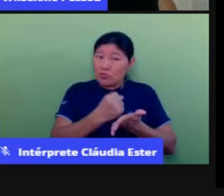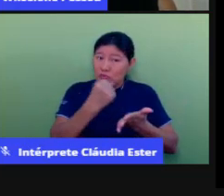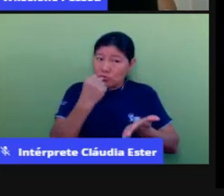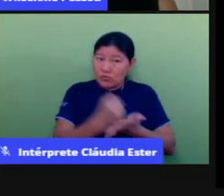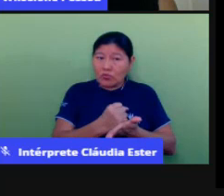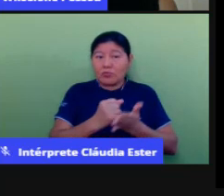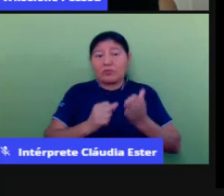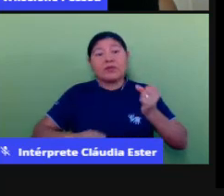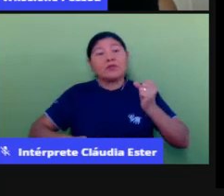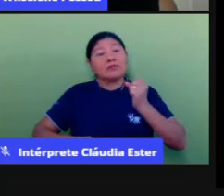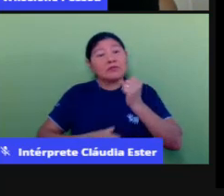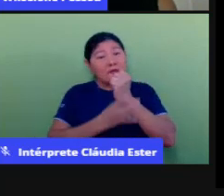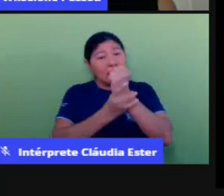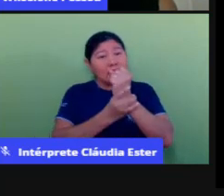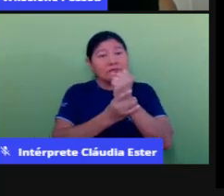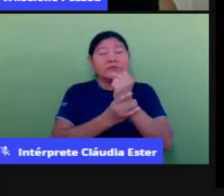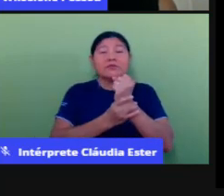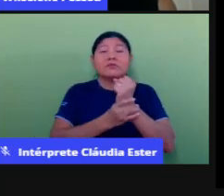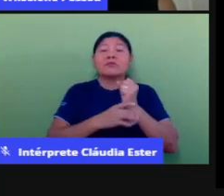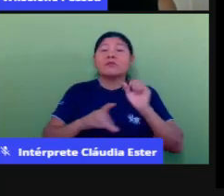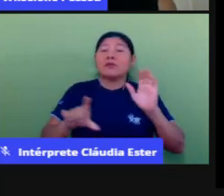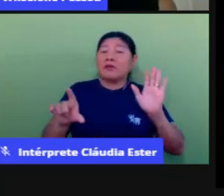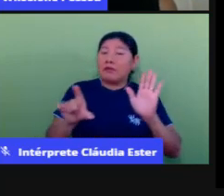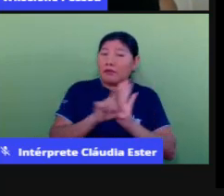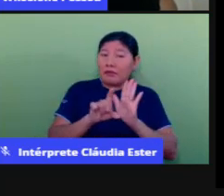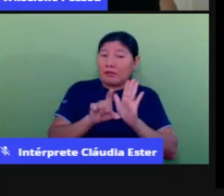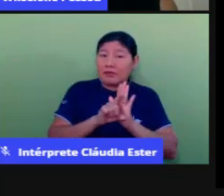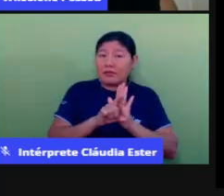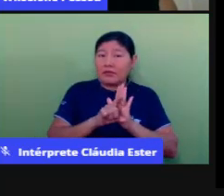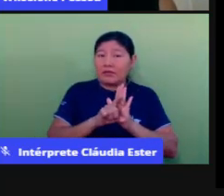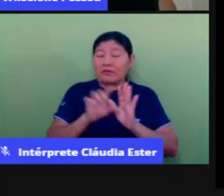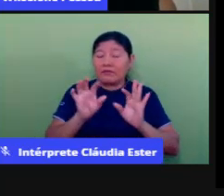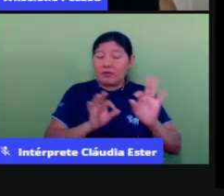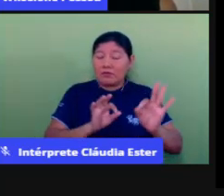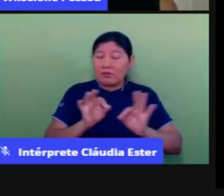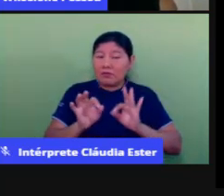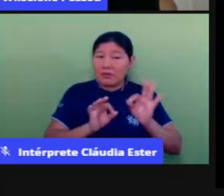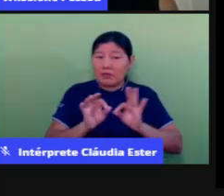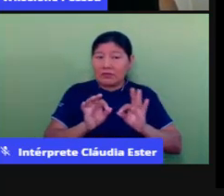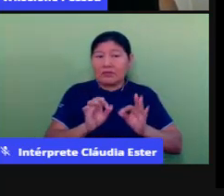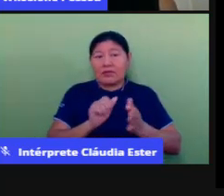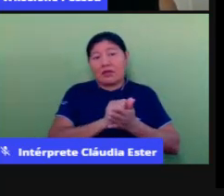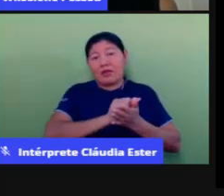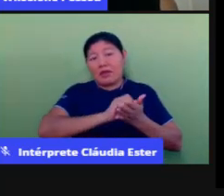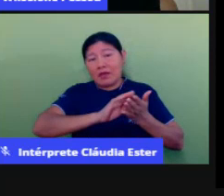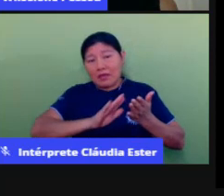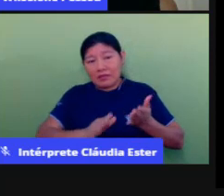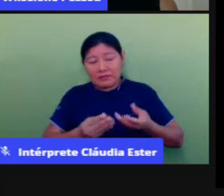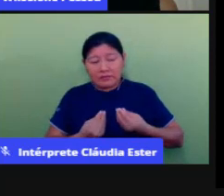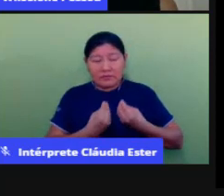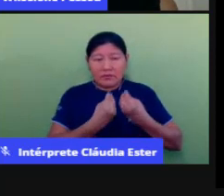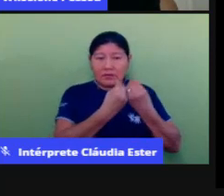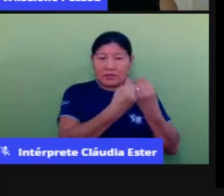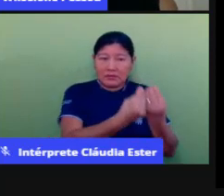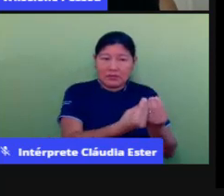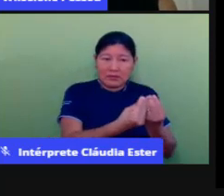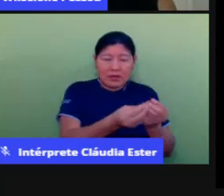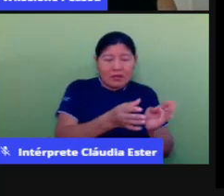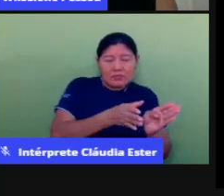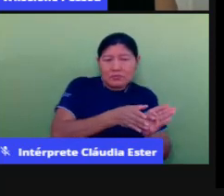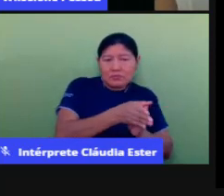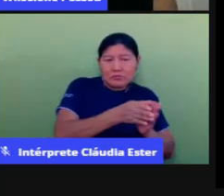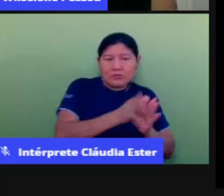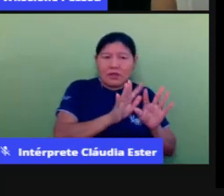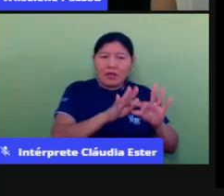as instituições escolares deveriam elaborar orientações e sugestões aos pais ou responsáveis sobre as atividades que poderiam ser realizadas